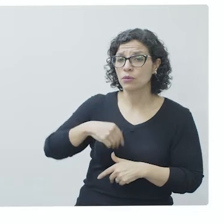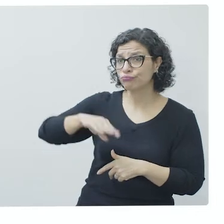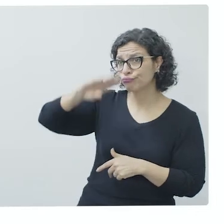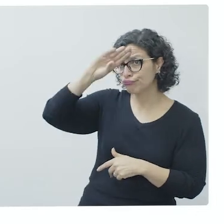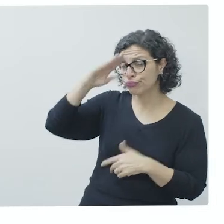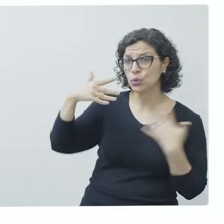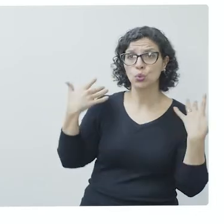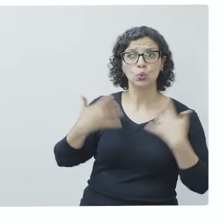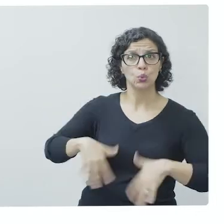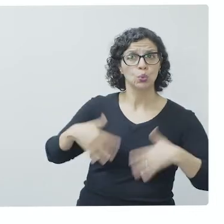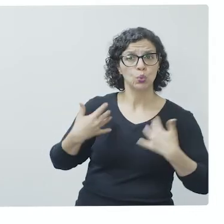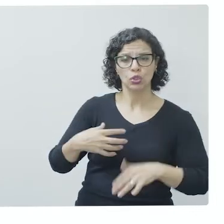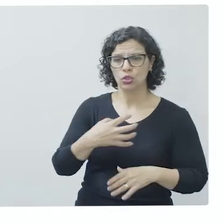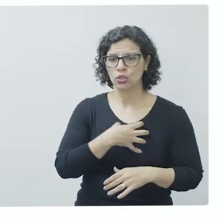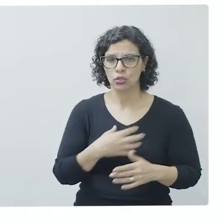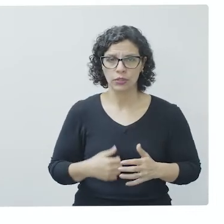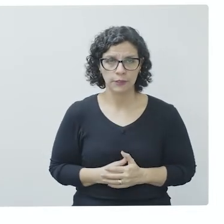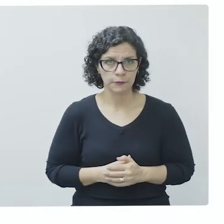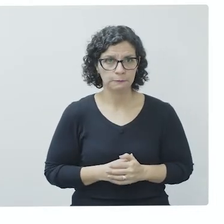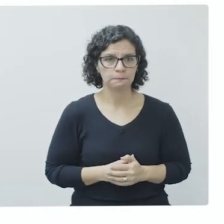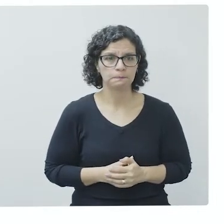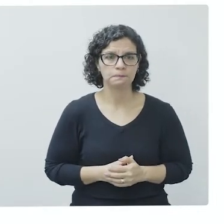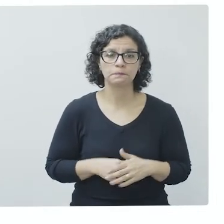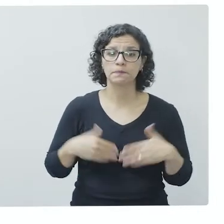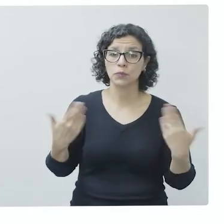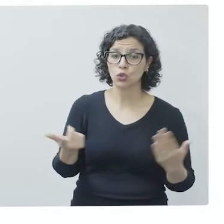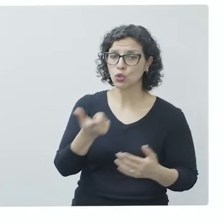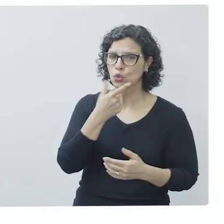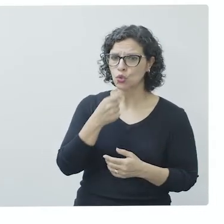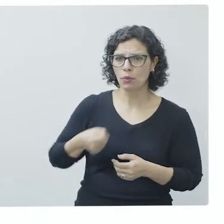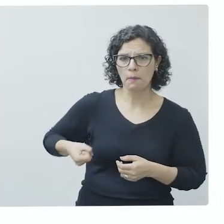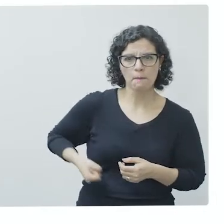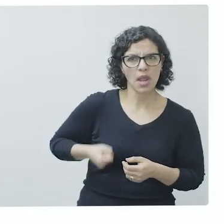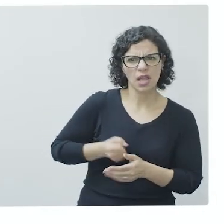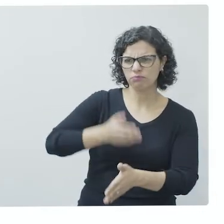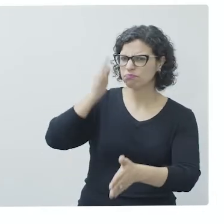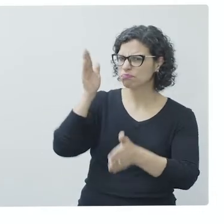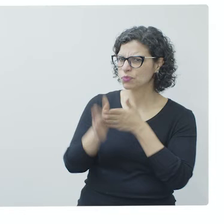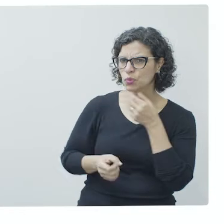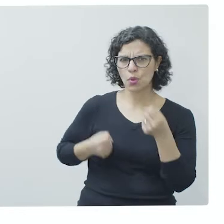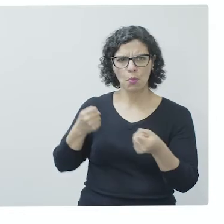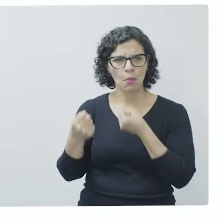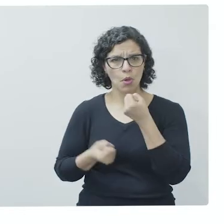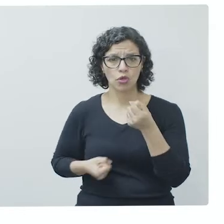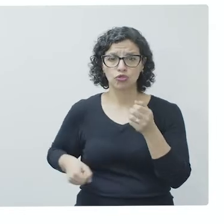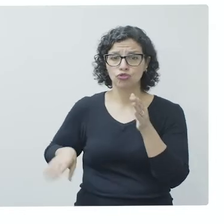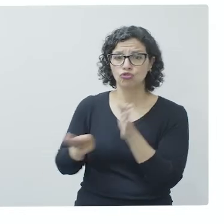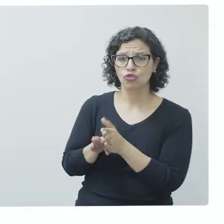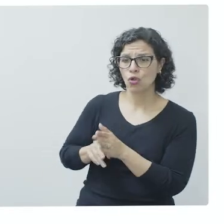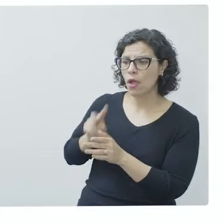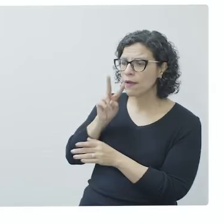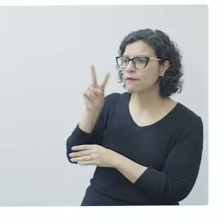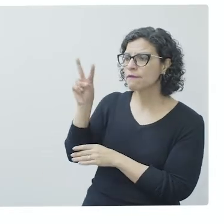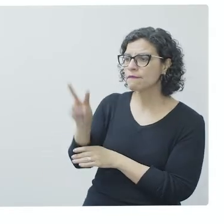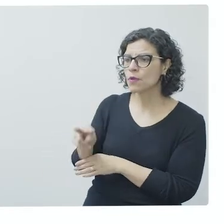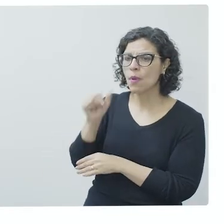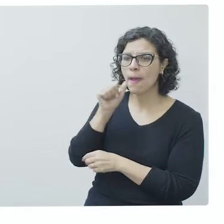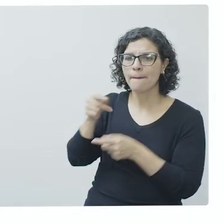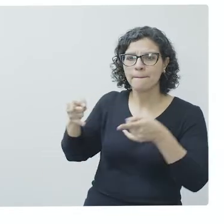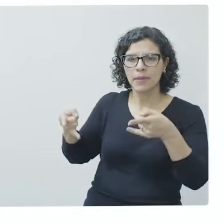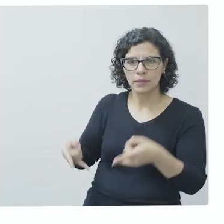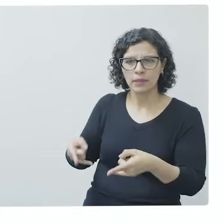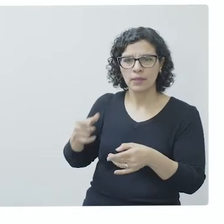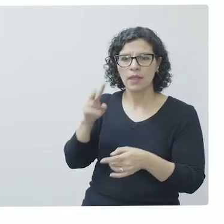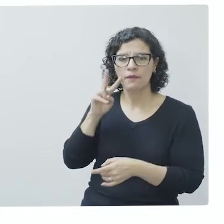seu estado era desesperador. O homem pegou a maleta e saiu correndo. Assim que entrou no quarto da